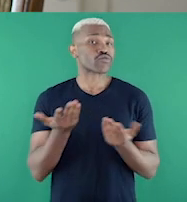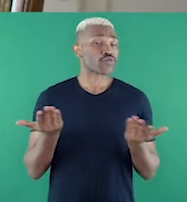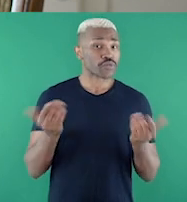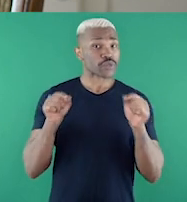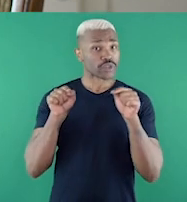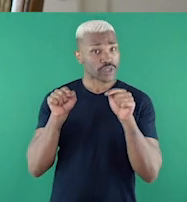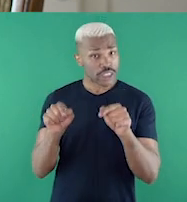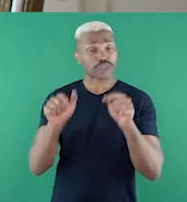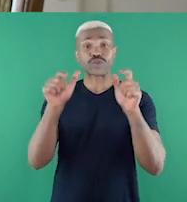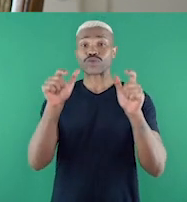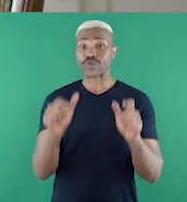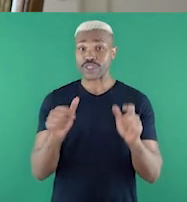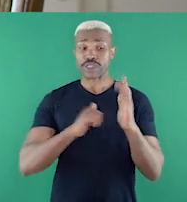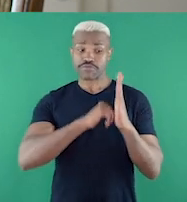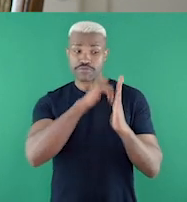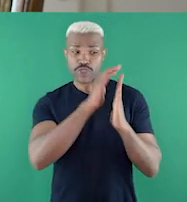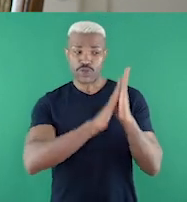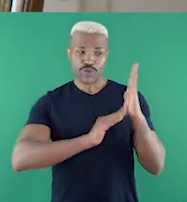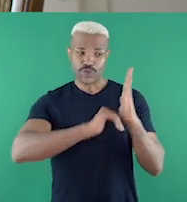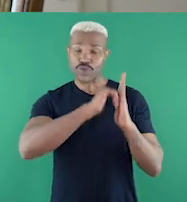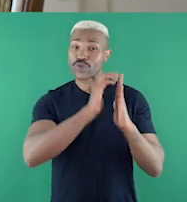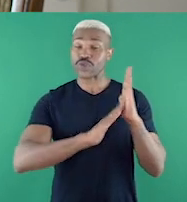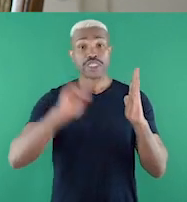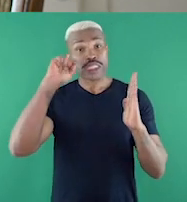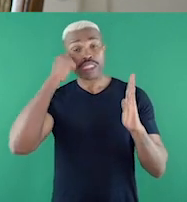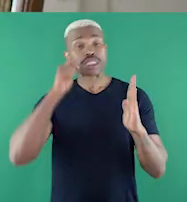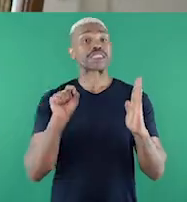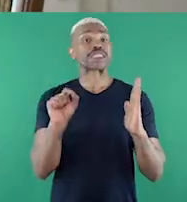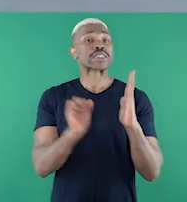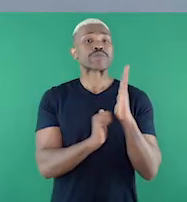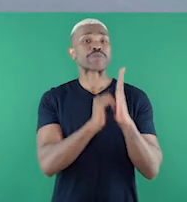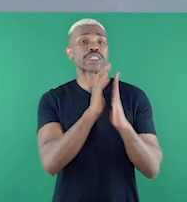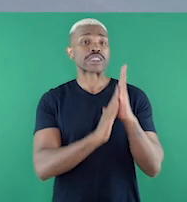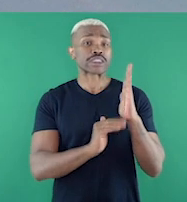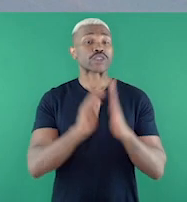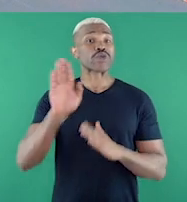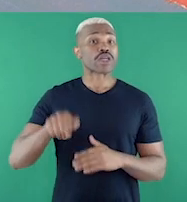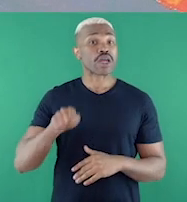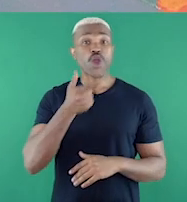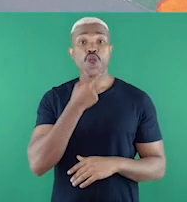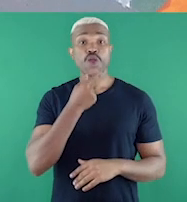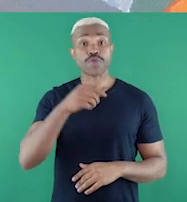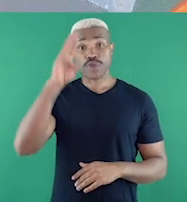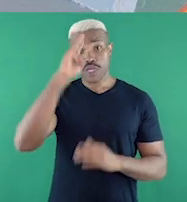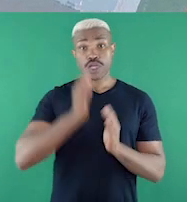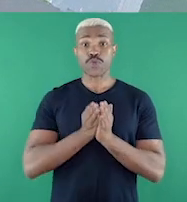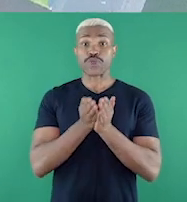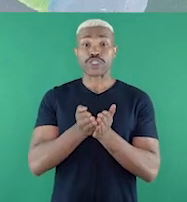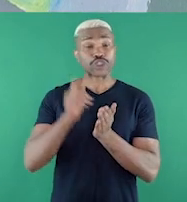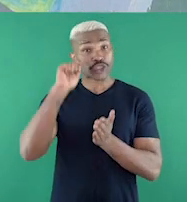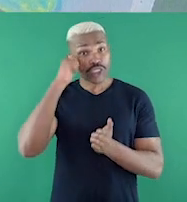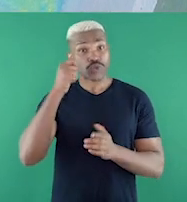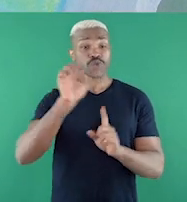este lugar, né, de pintora e negra? E quem que ela está pintando? É um almirante negro. Aqui foi uma homenagem que